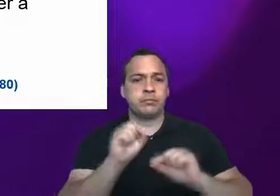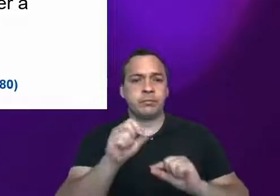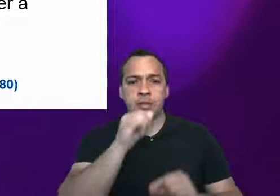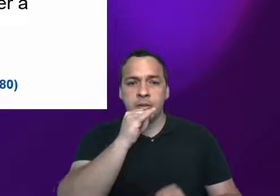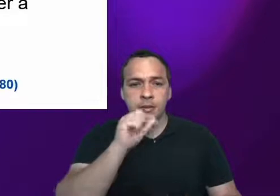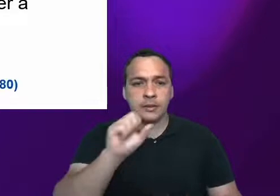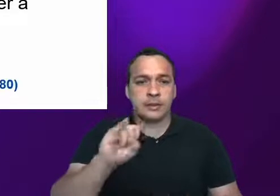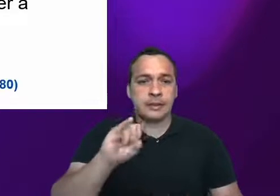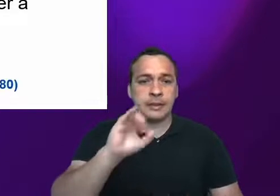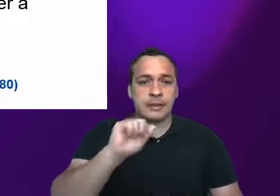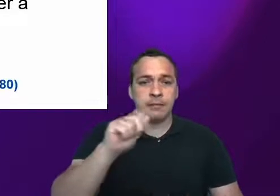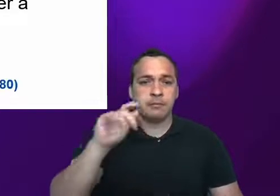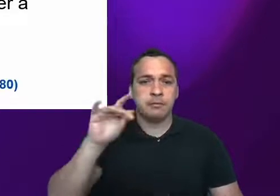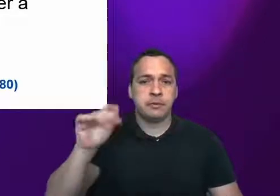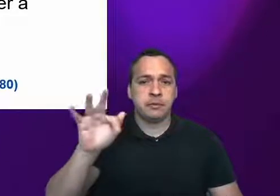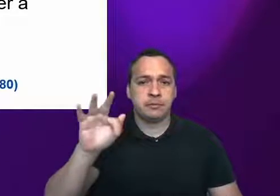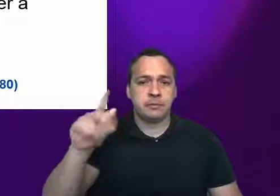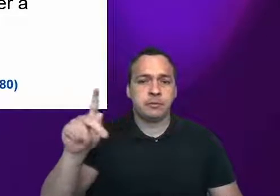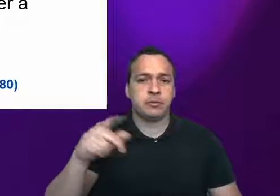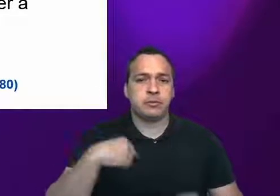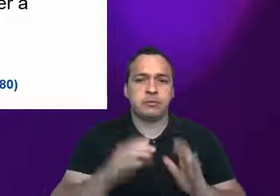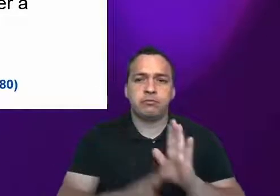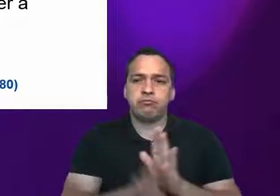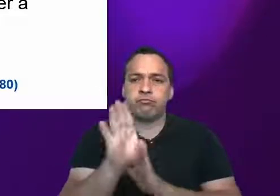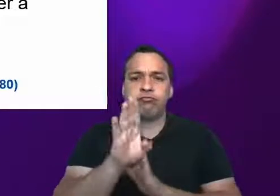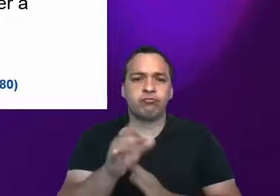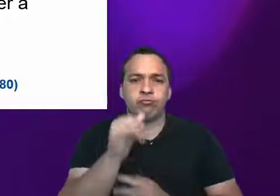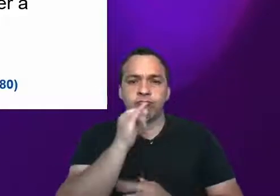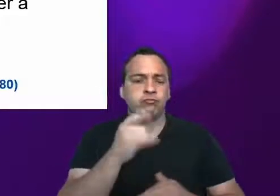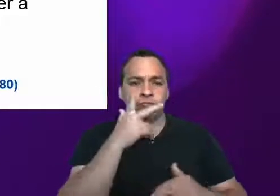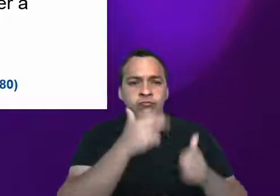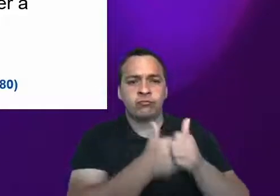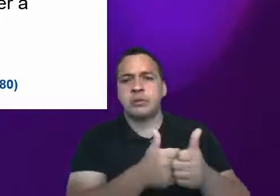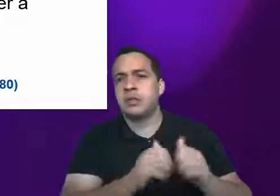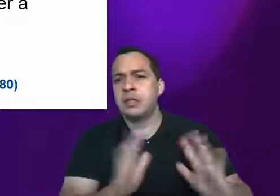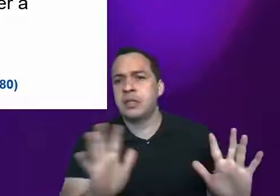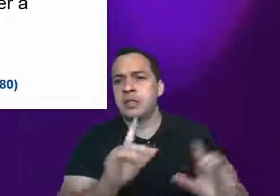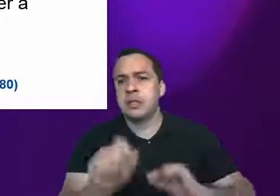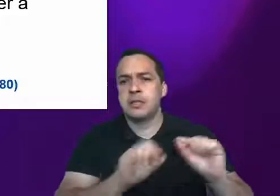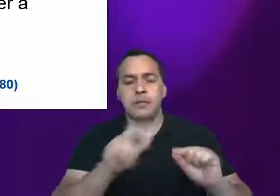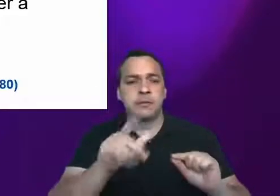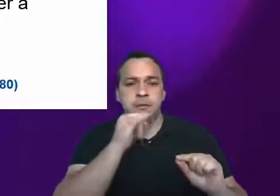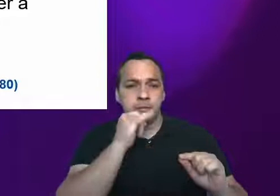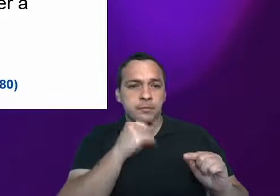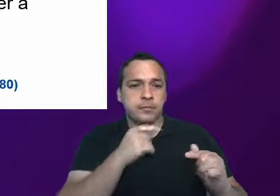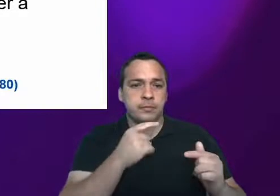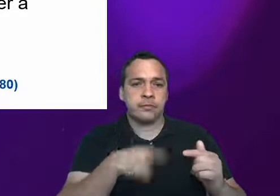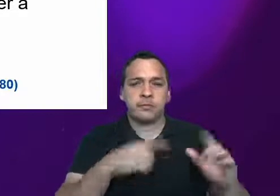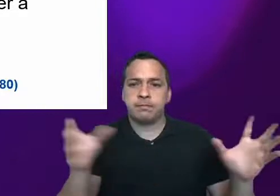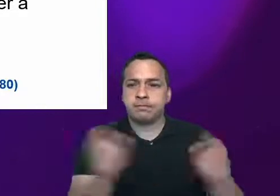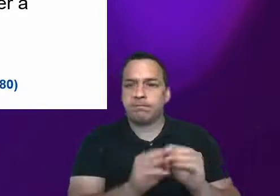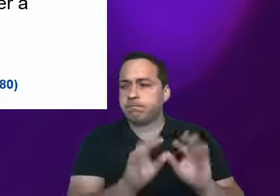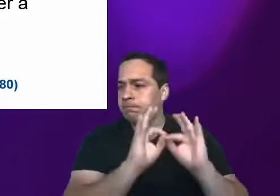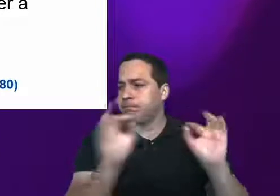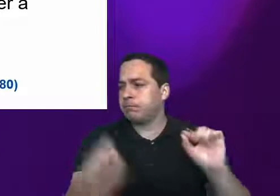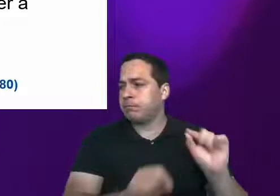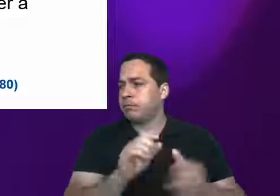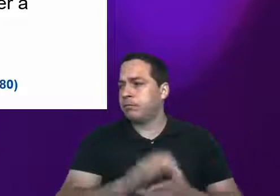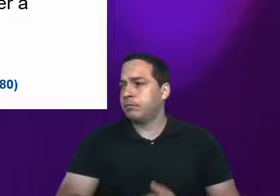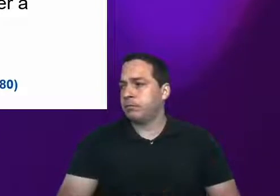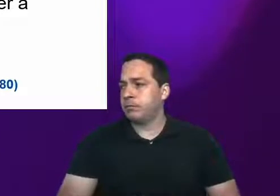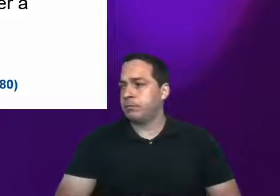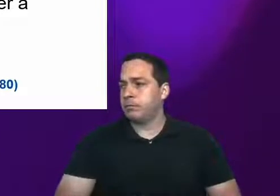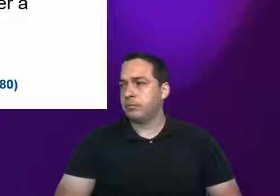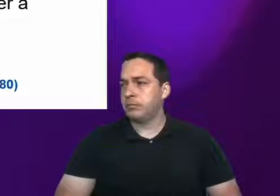muito alta. Então, os critérios não devem basear-se apenas numa situação simplificada, com base na carga tumoral,